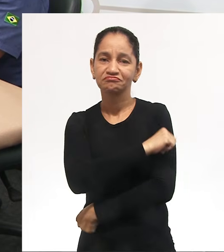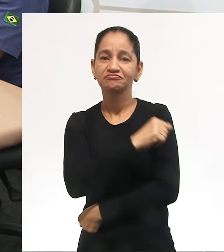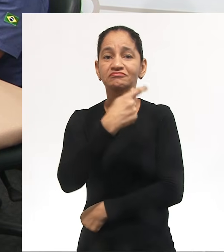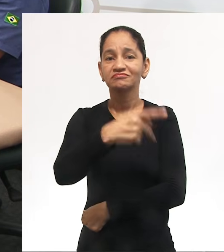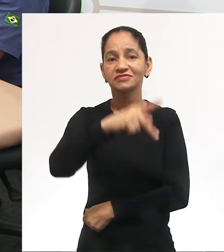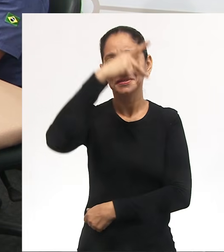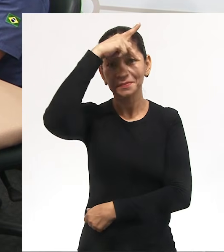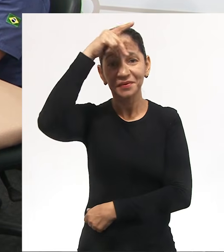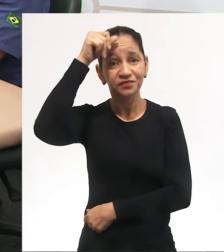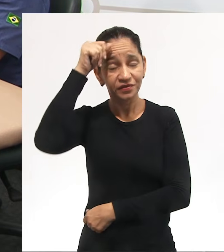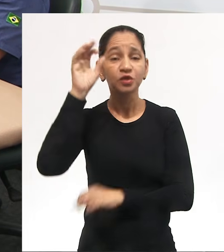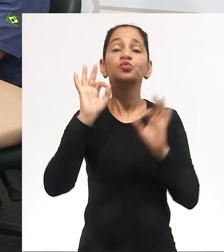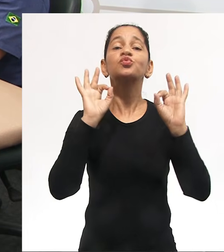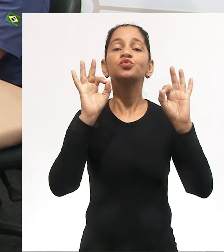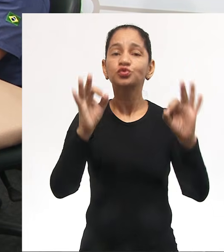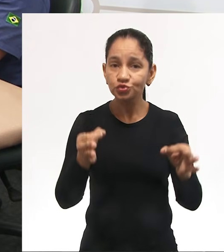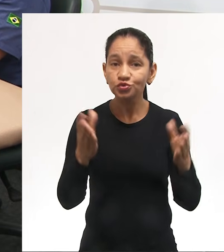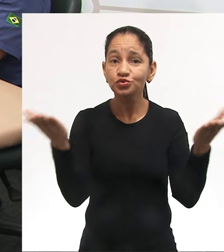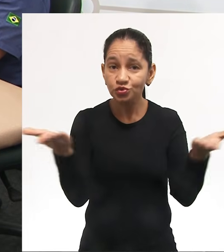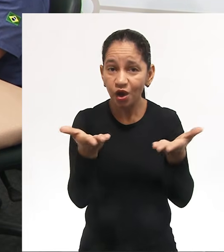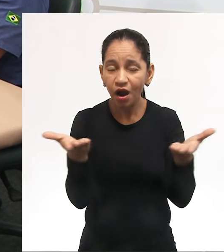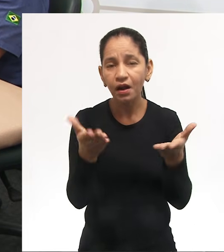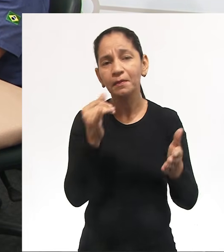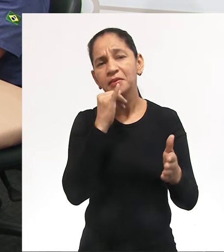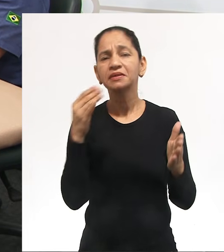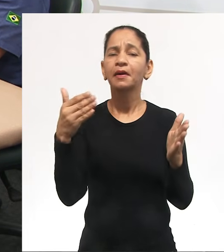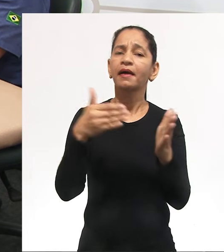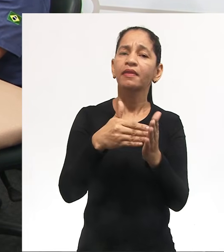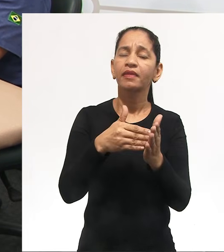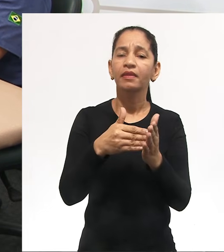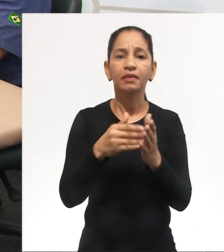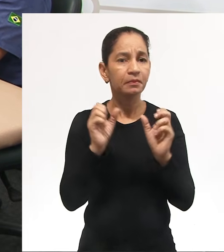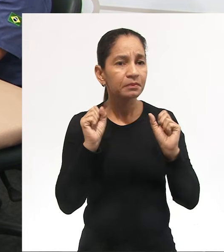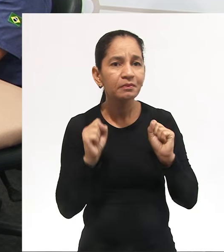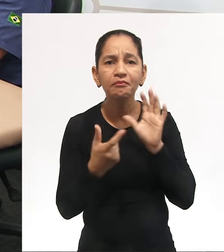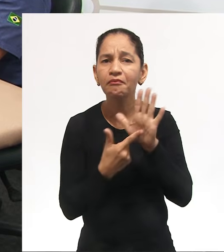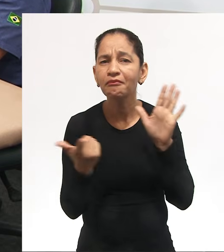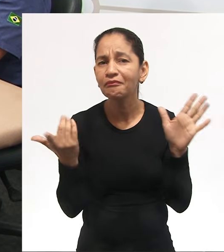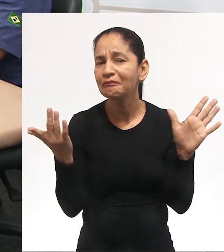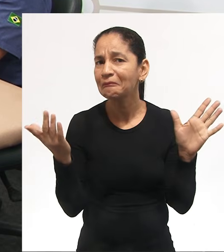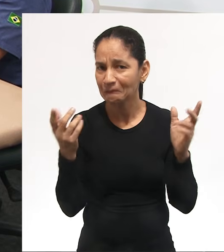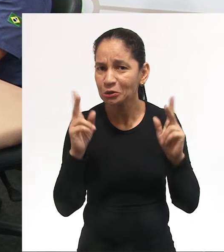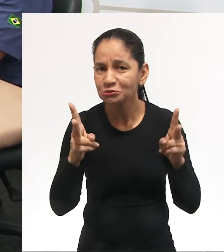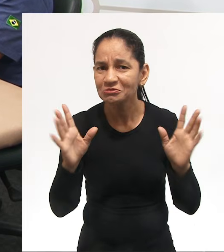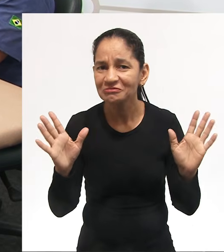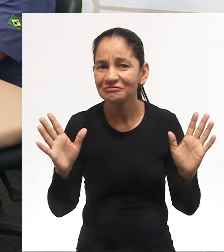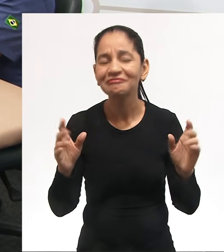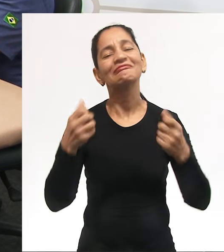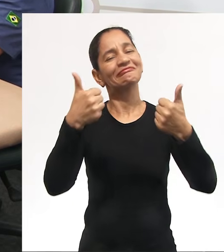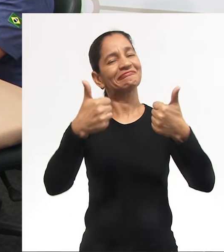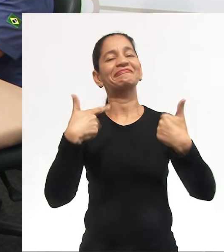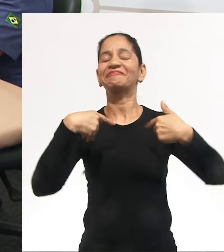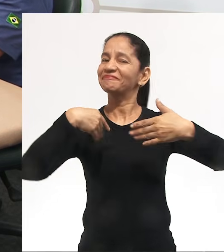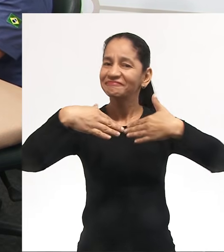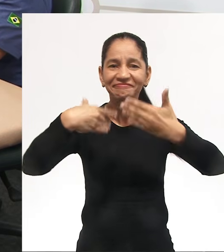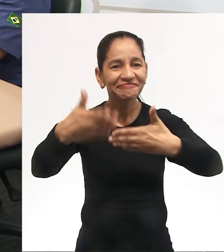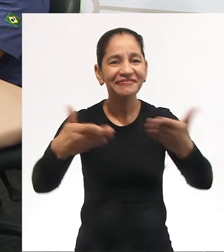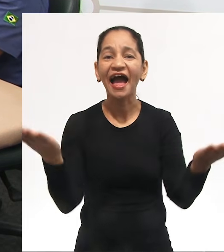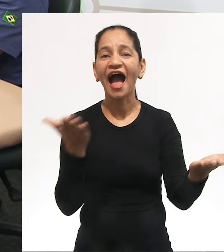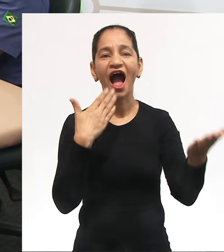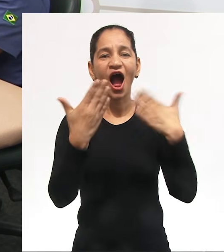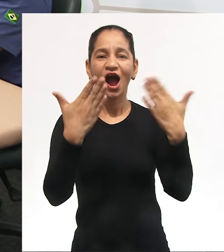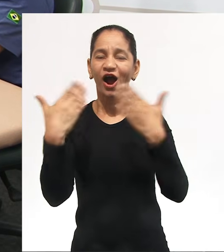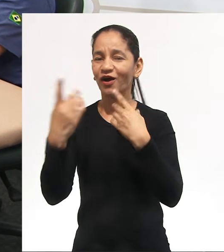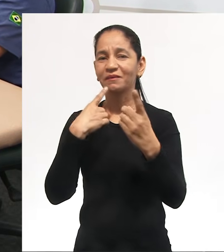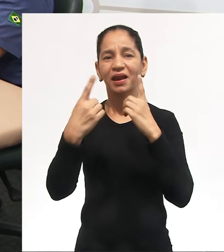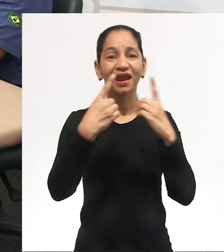com as crianças ali, da rede municipal, que hoje atende ali, já posso falar, continuar?